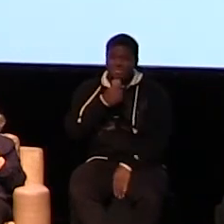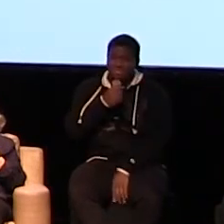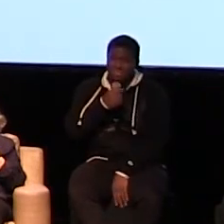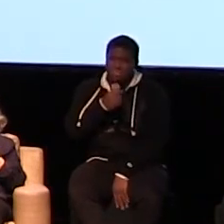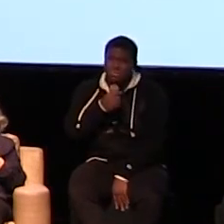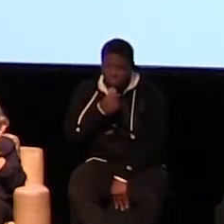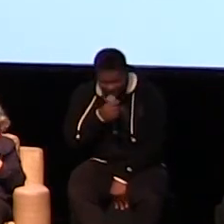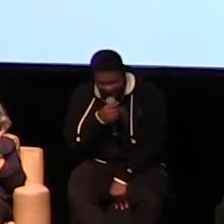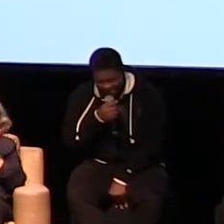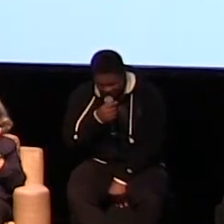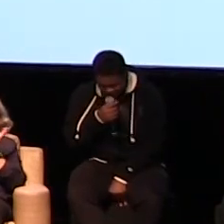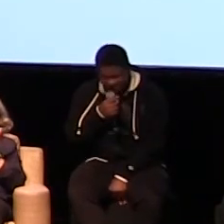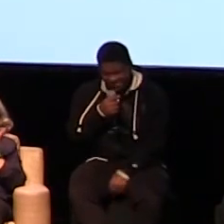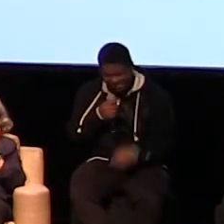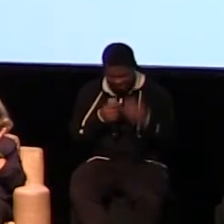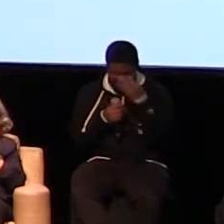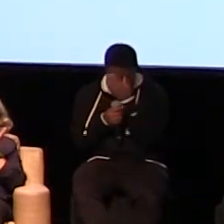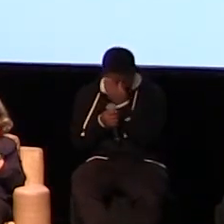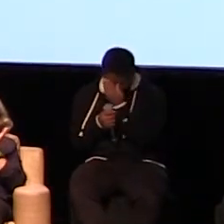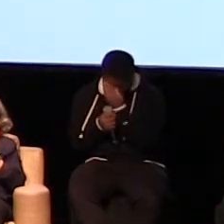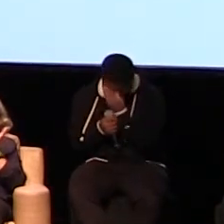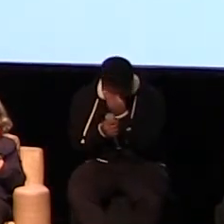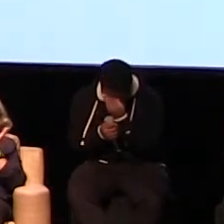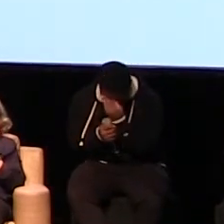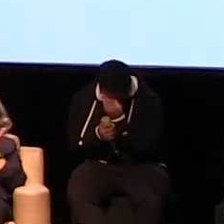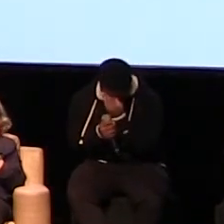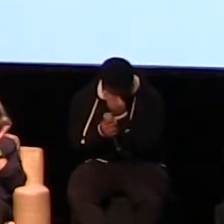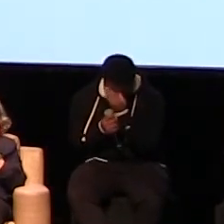pessoas. Muito obrigado.